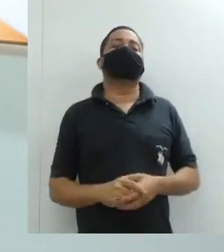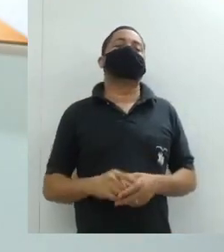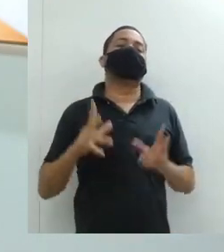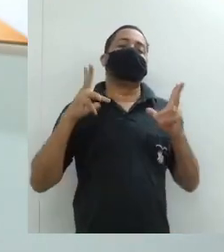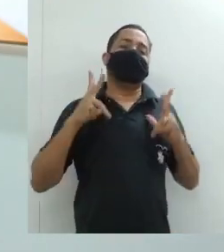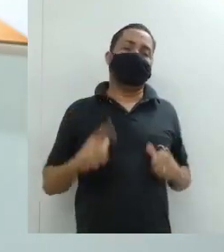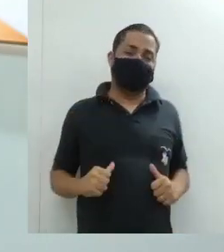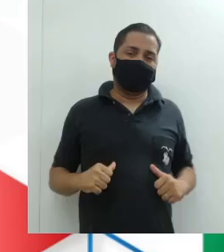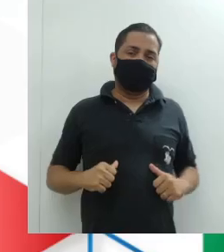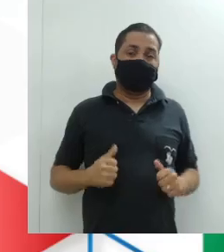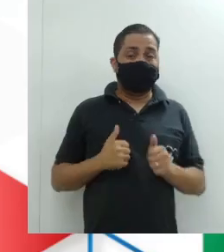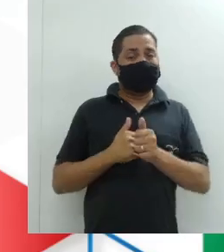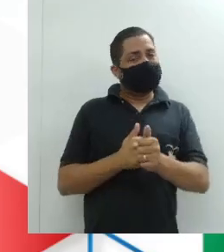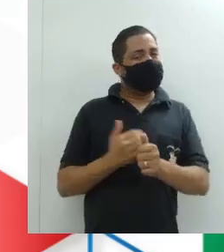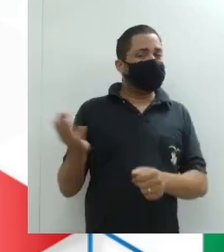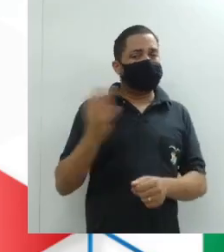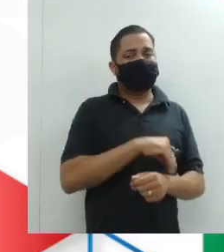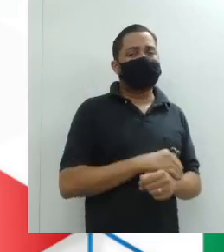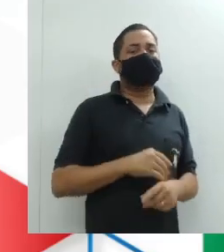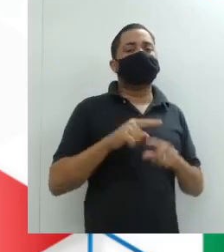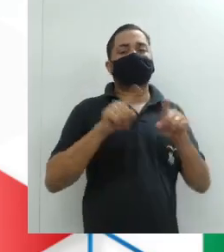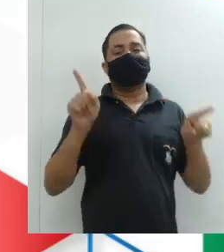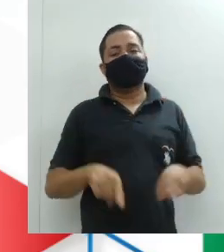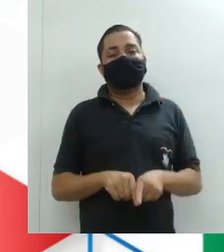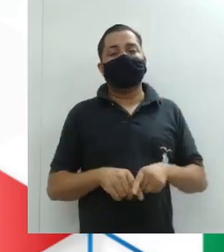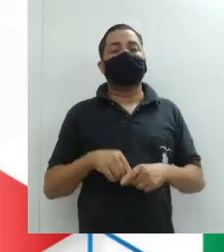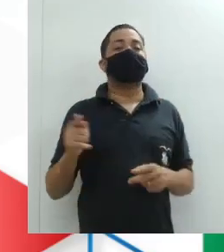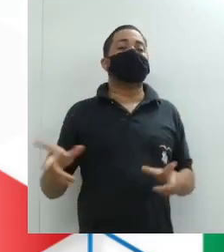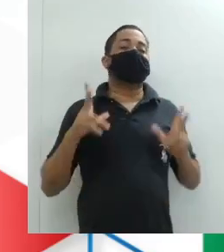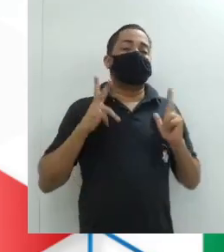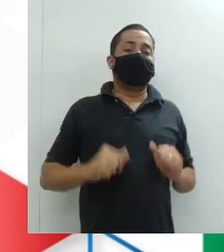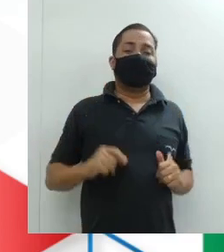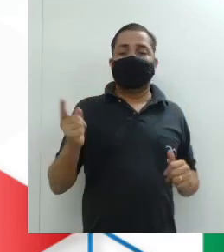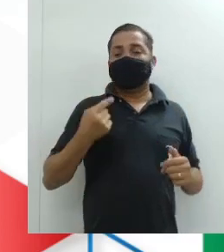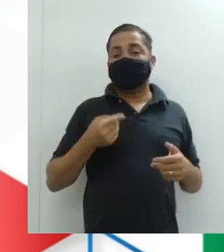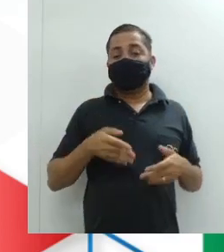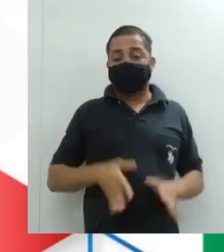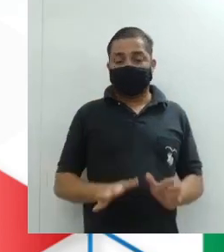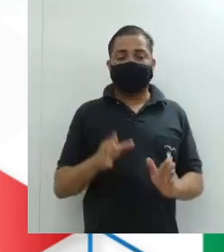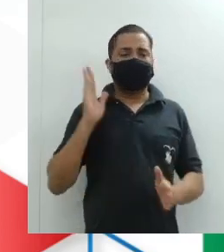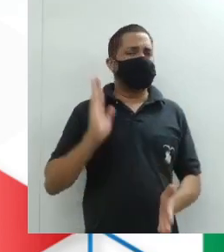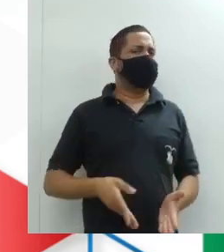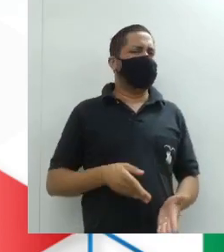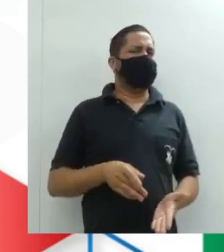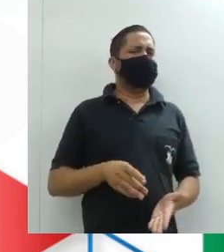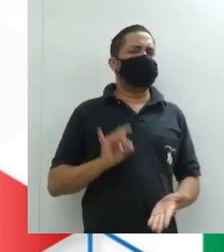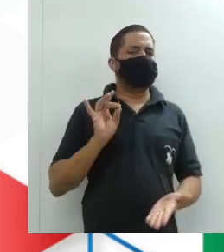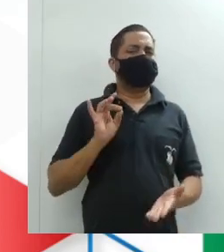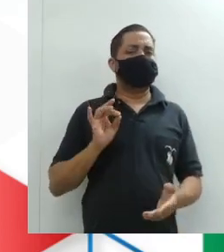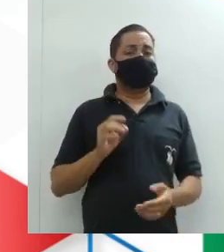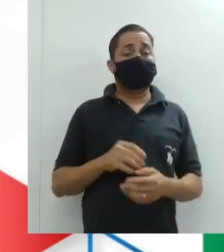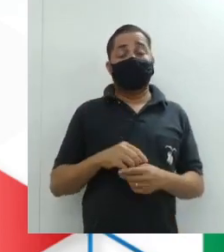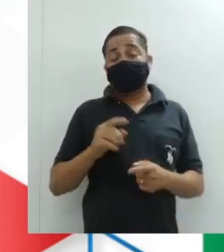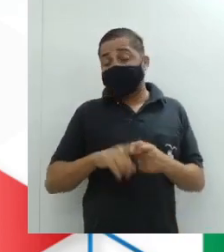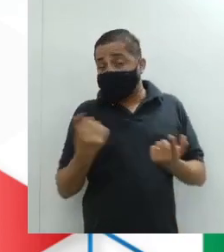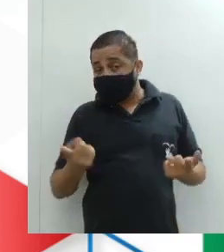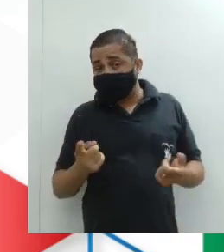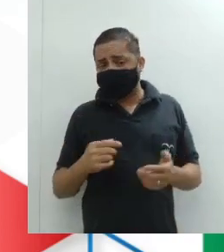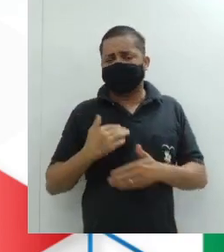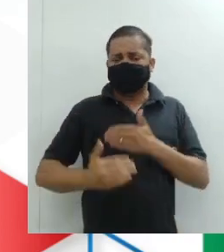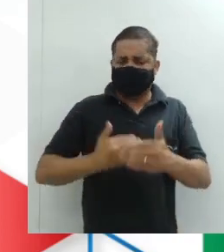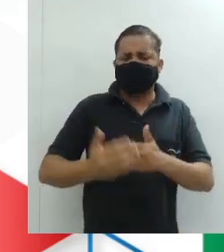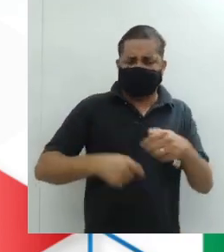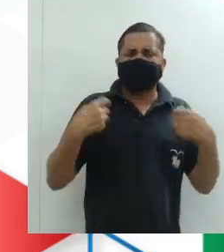humano. Acompanhe comigo na tela. O ser humano não nasce pronto, mas deve agir num processo